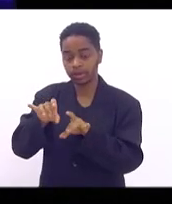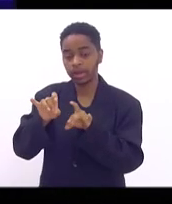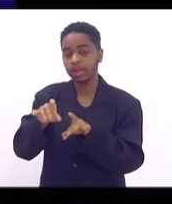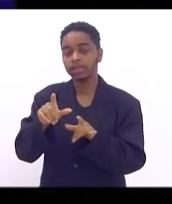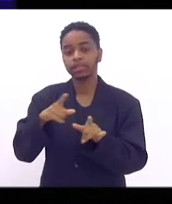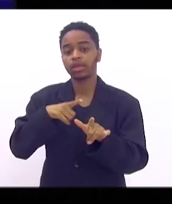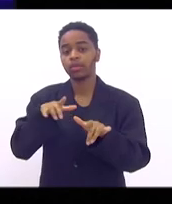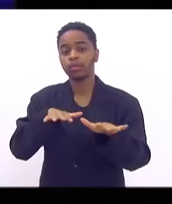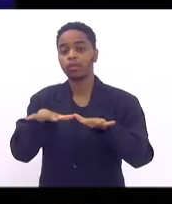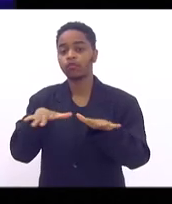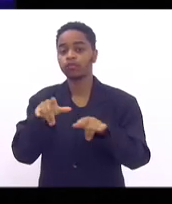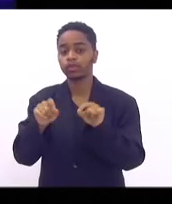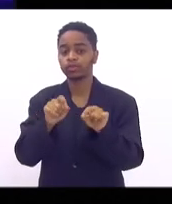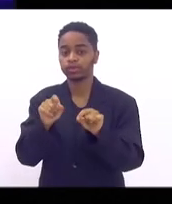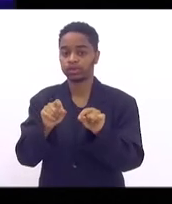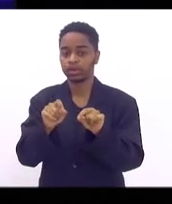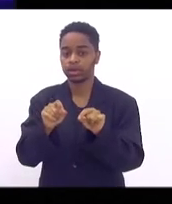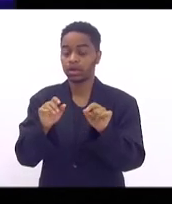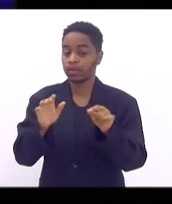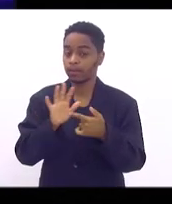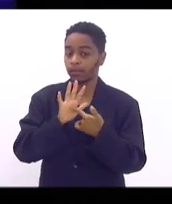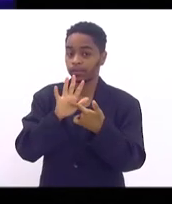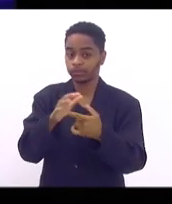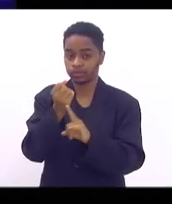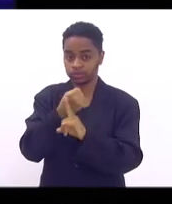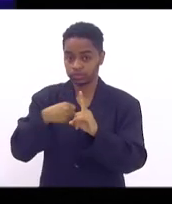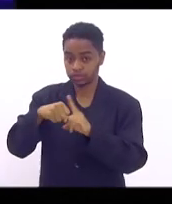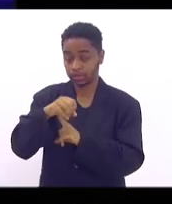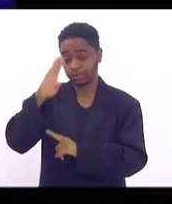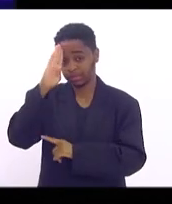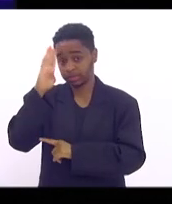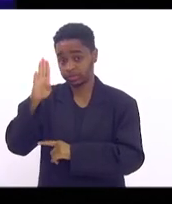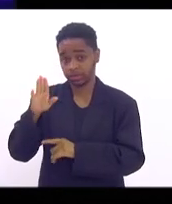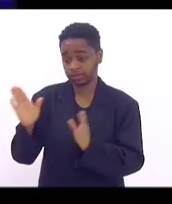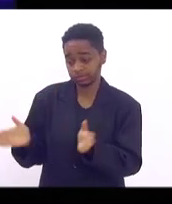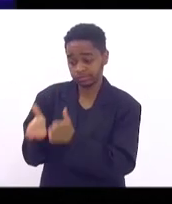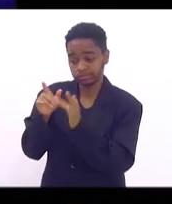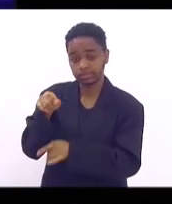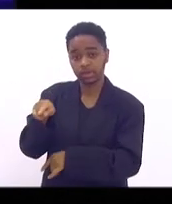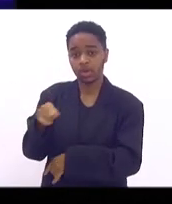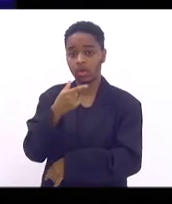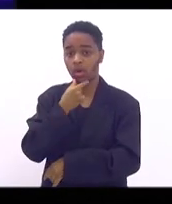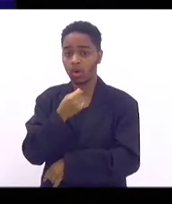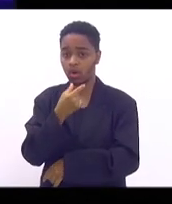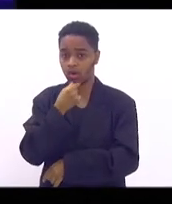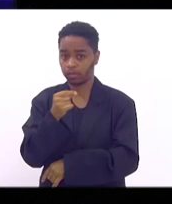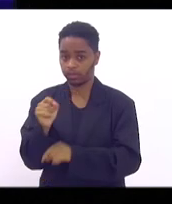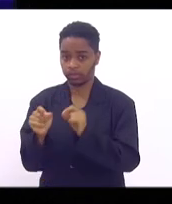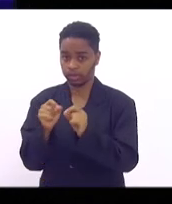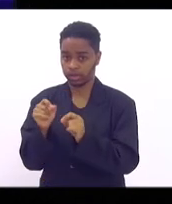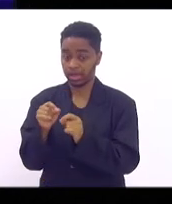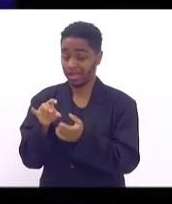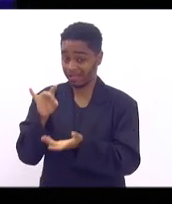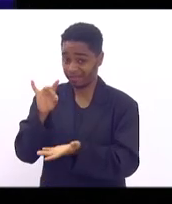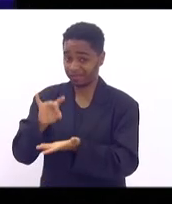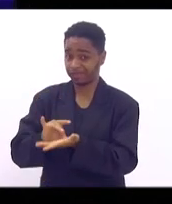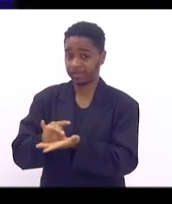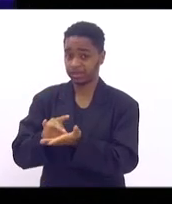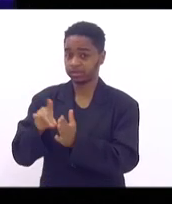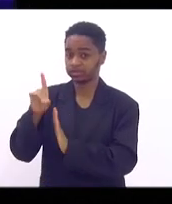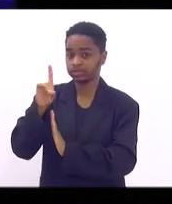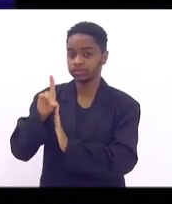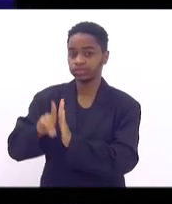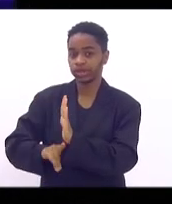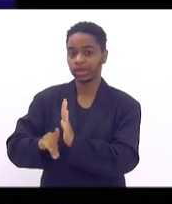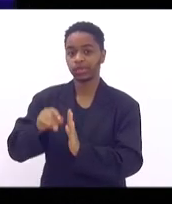né, dizendo para a sociedade, principalmente para os homens, em que essa realidade, né, os direitos que